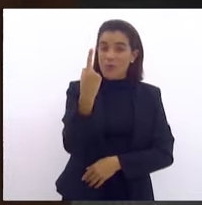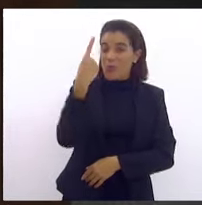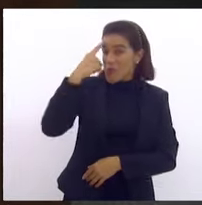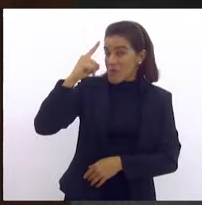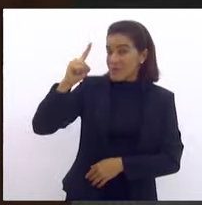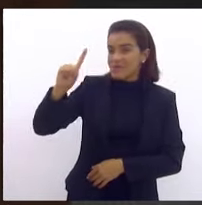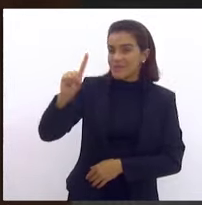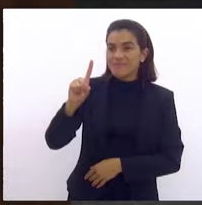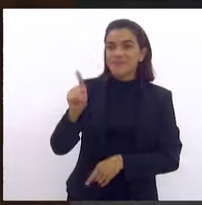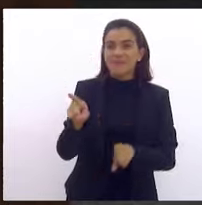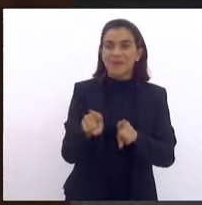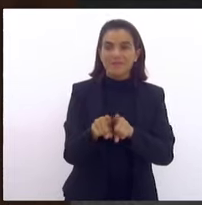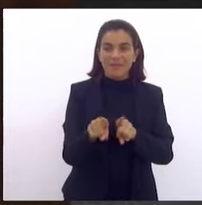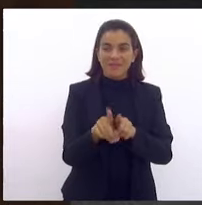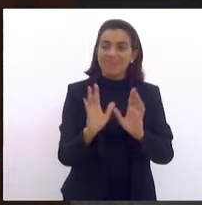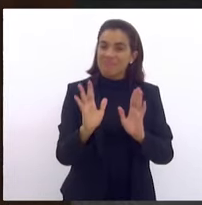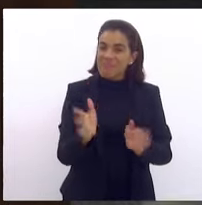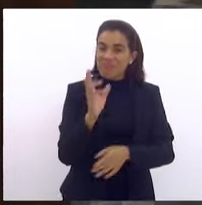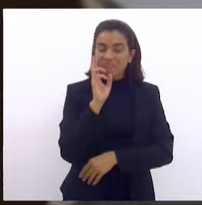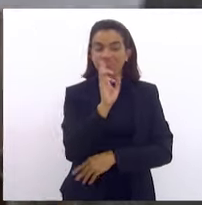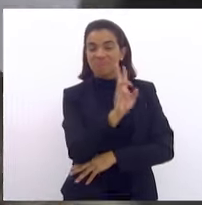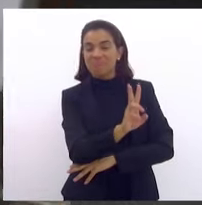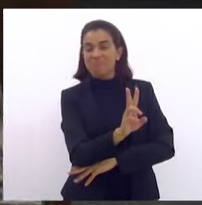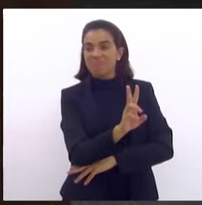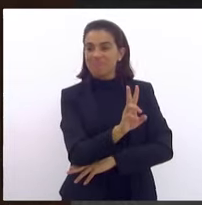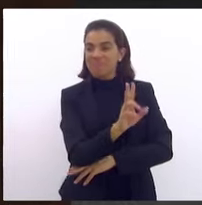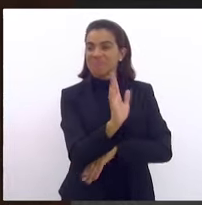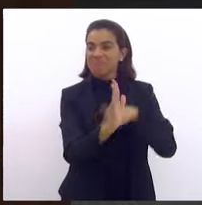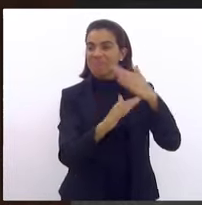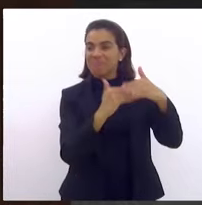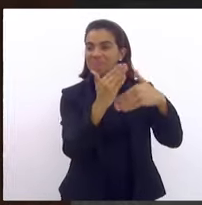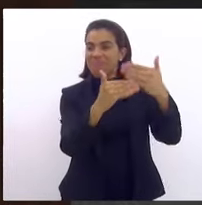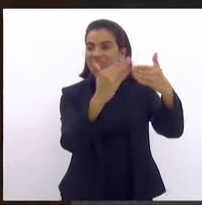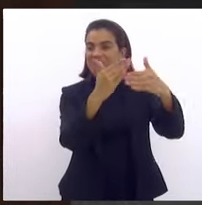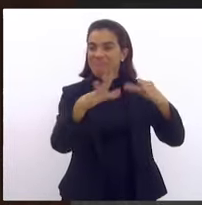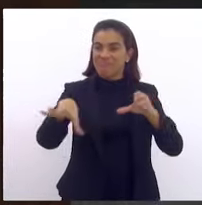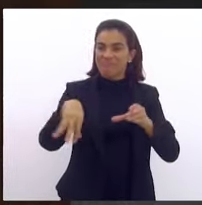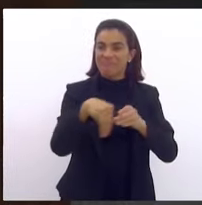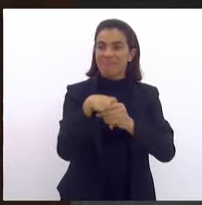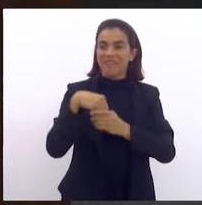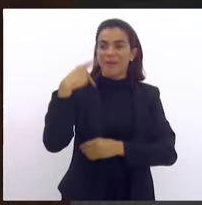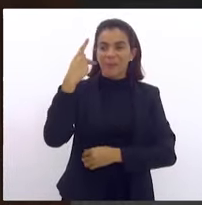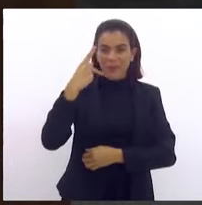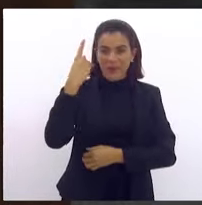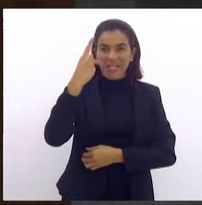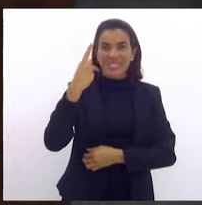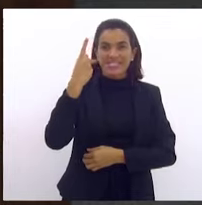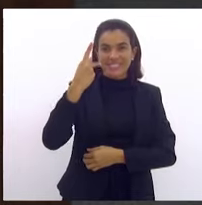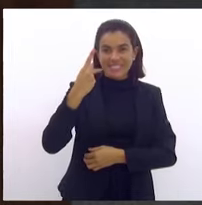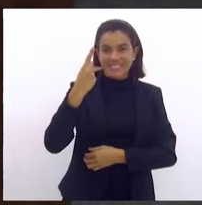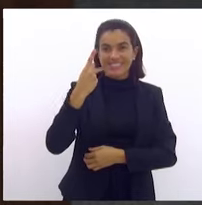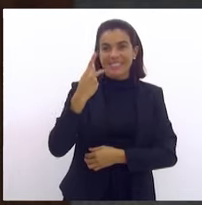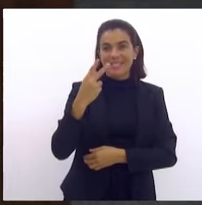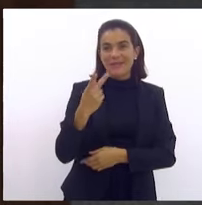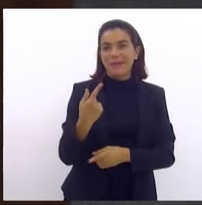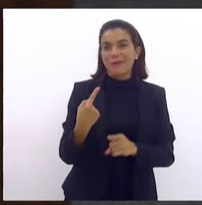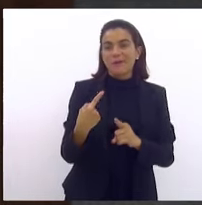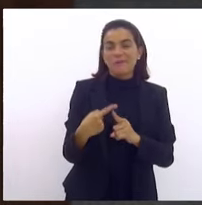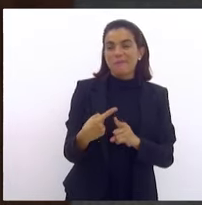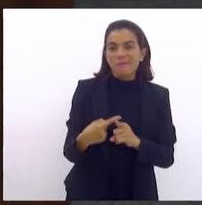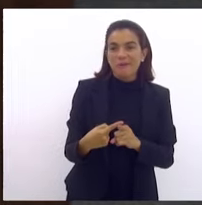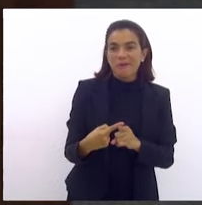também como prefeito. Já vejo que vai estar na política, ingressando na política, porque,